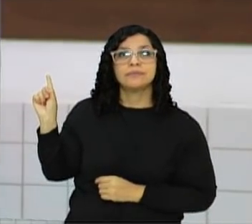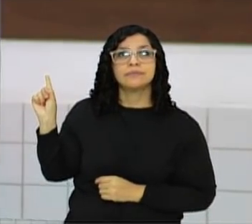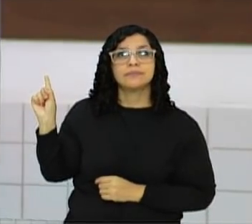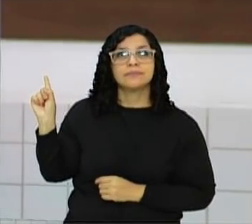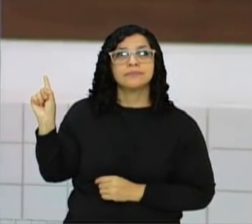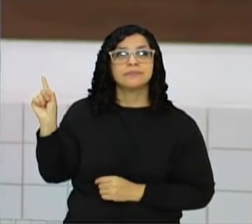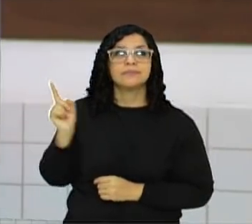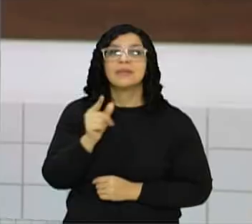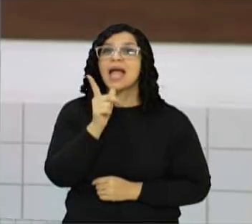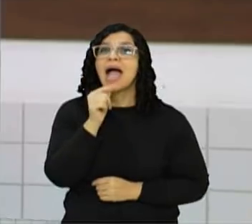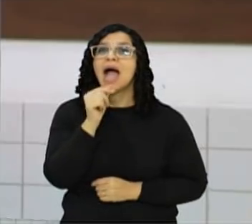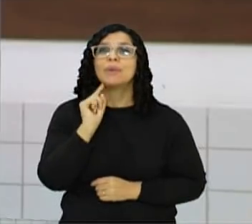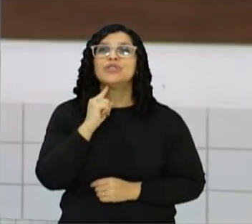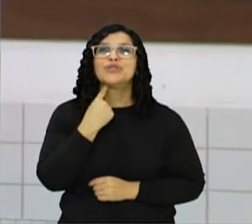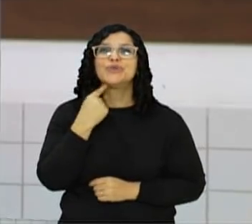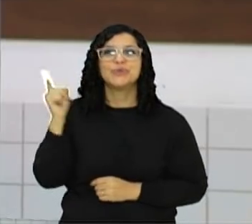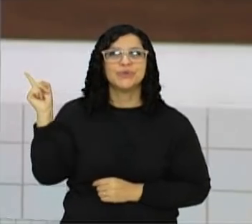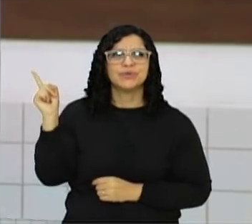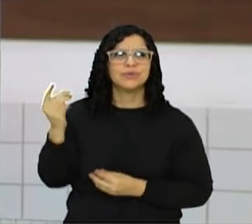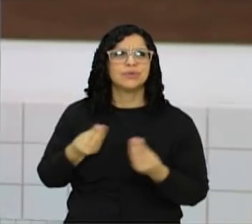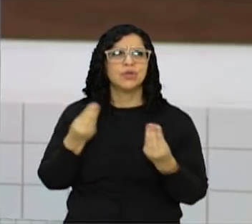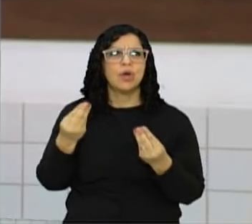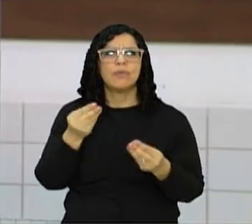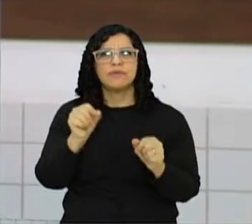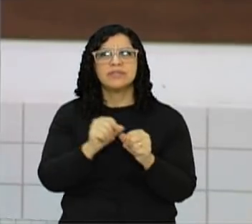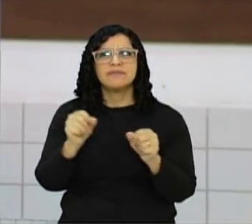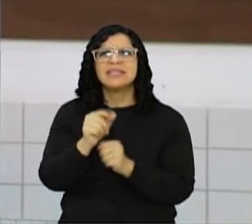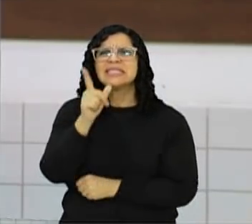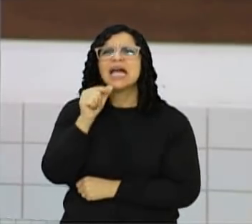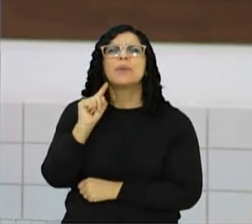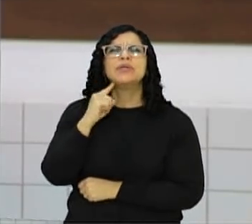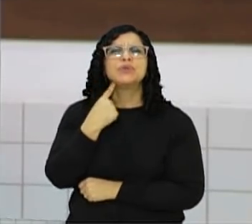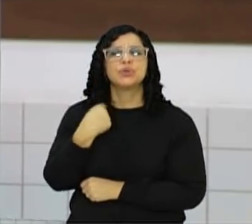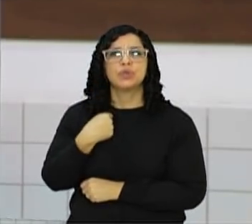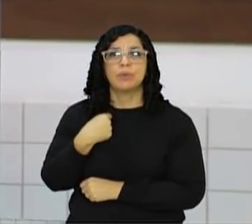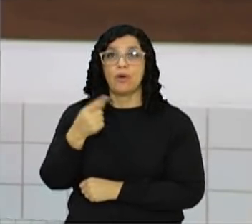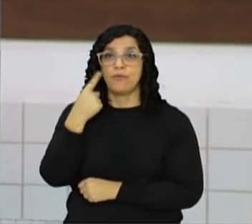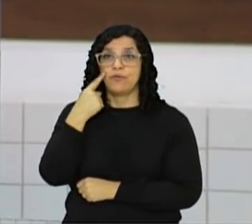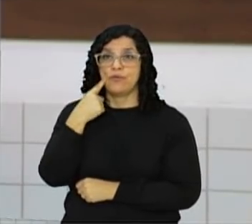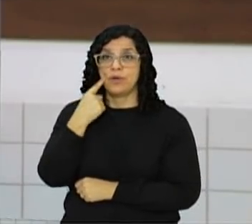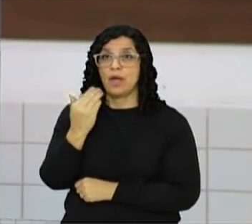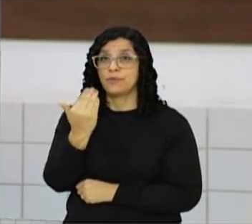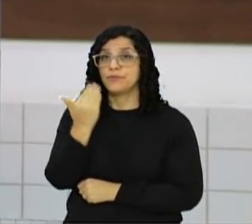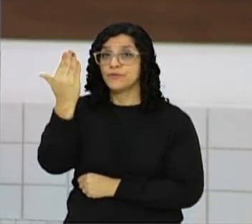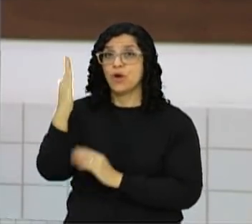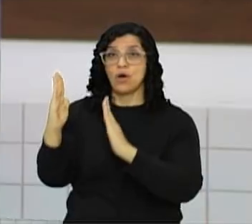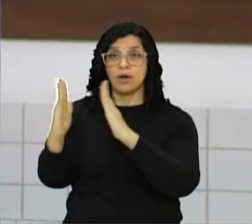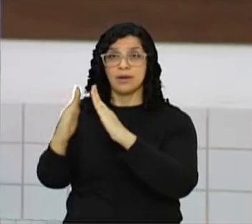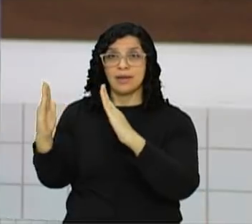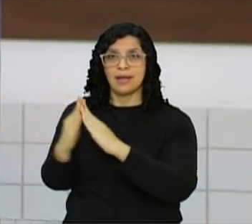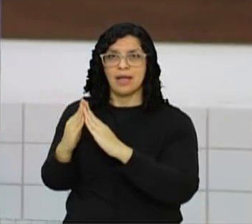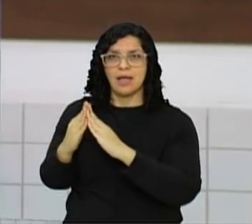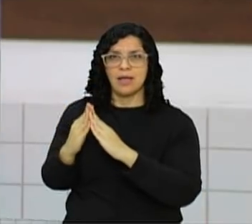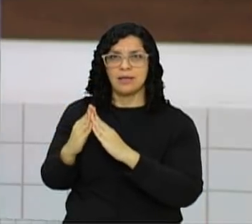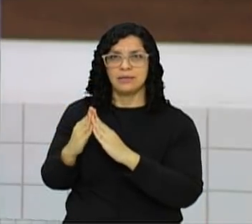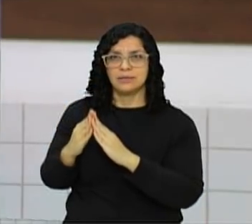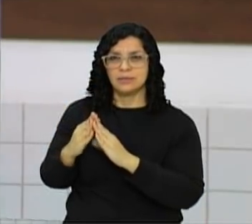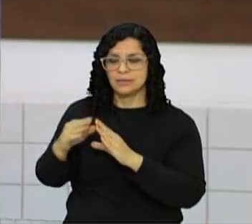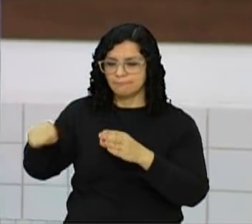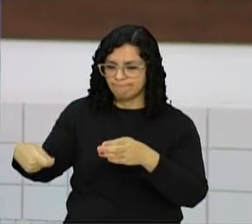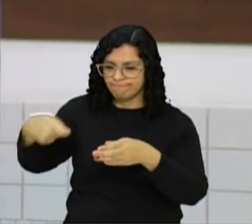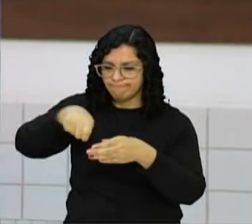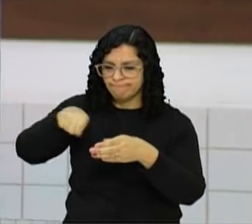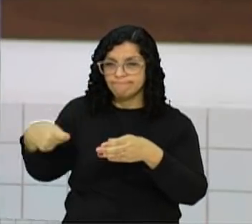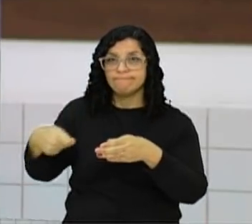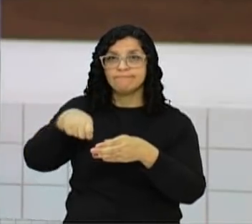vocês. A água barrenta. Fabiano, como que você preparou essa água barrenta? Eu fui no quintal e peguei